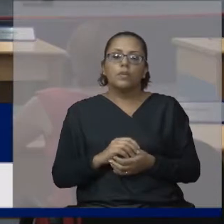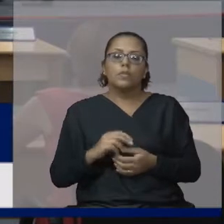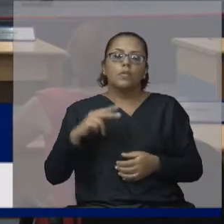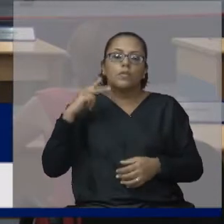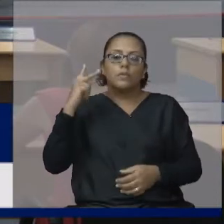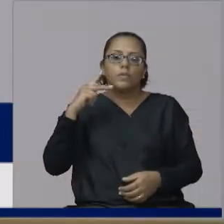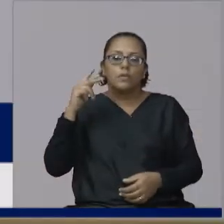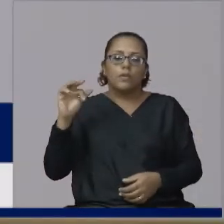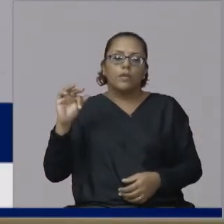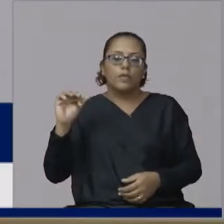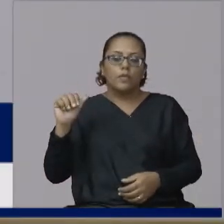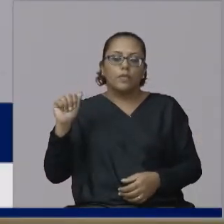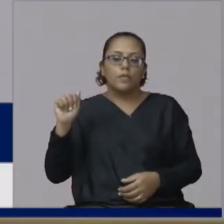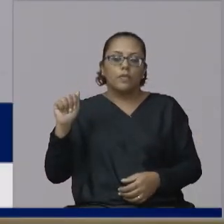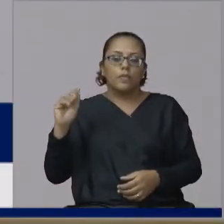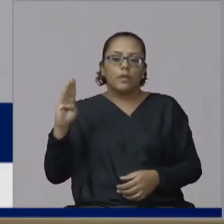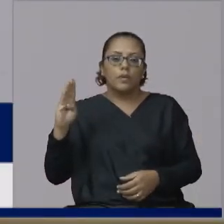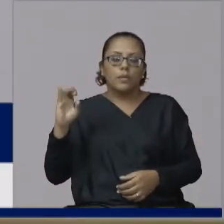solicito.